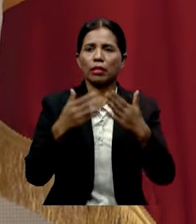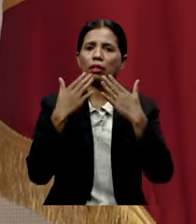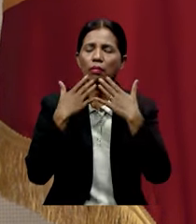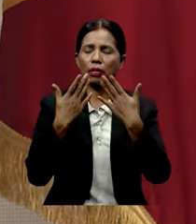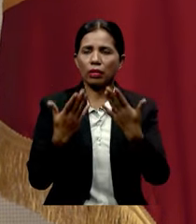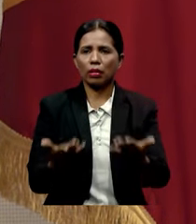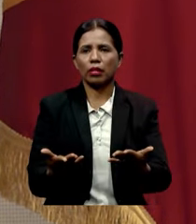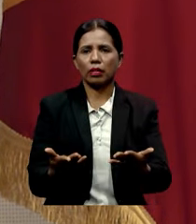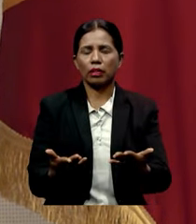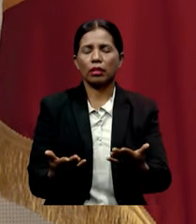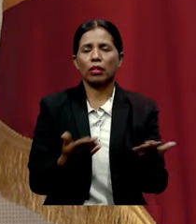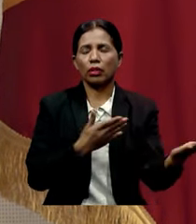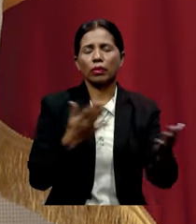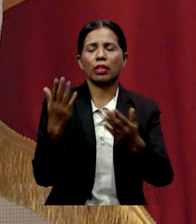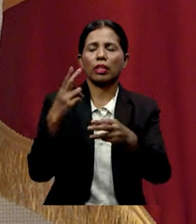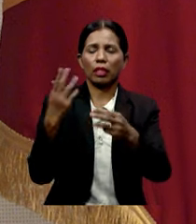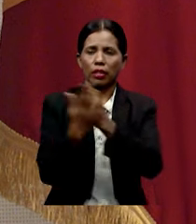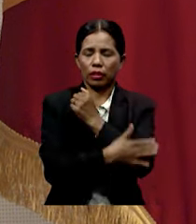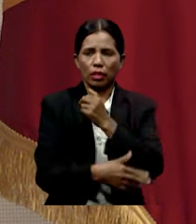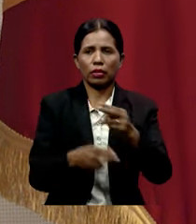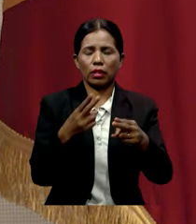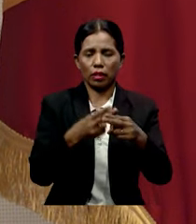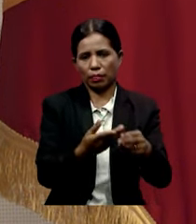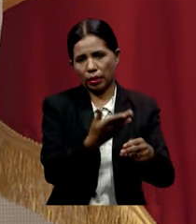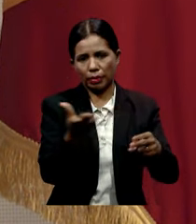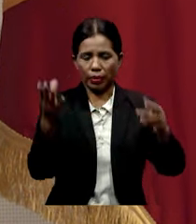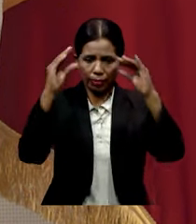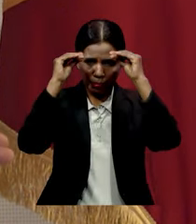sua nação de Anaram, Bahimi, professor Ciro.